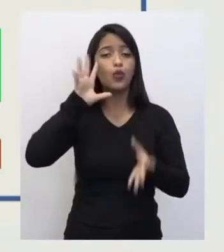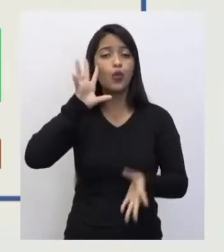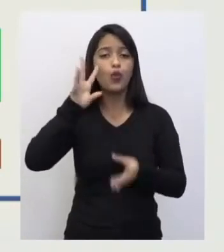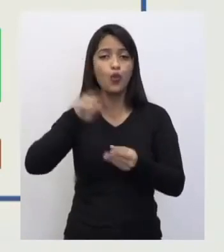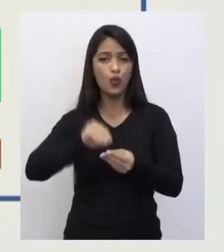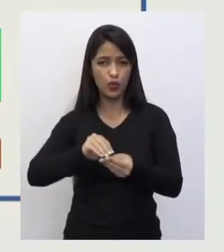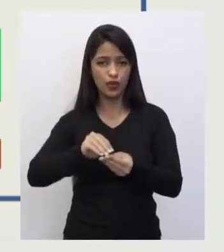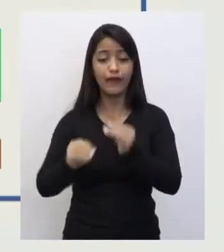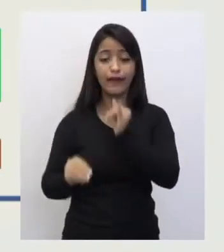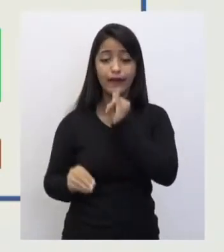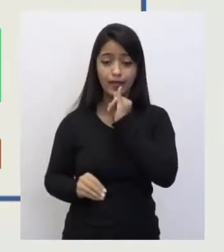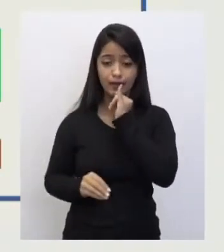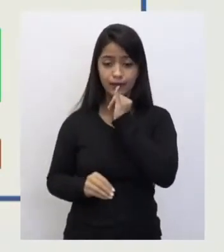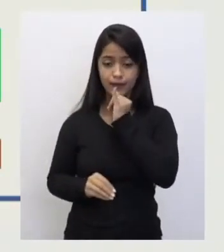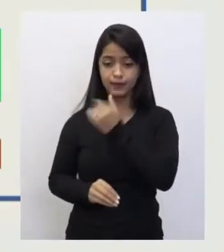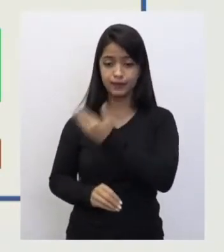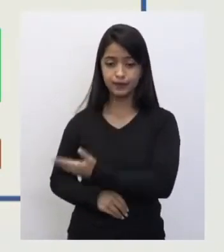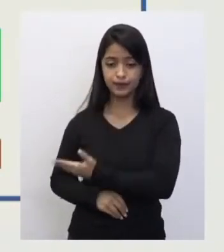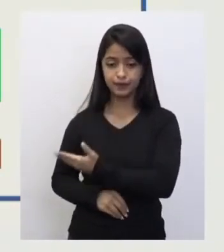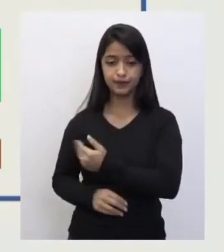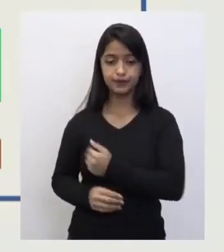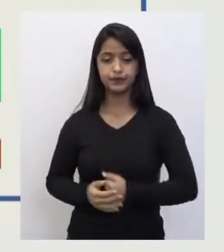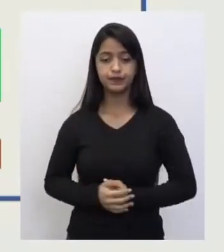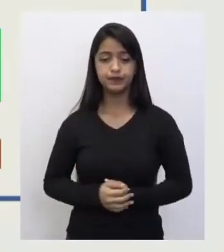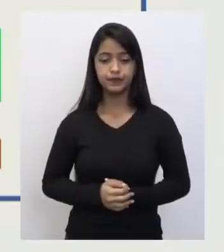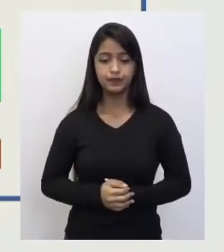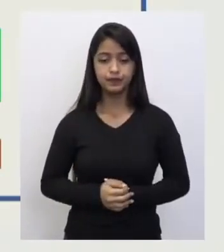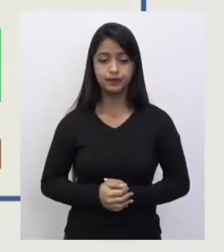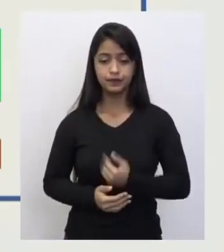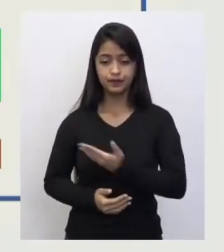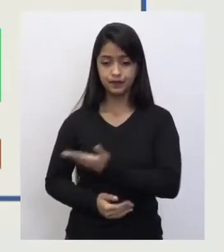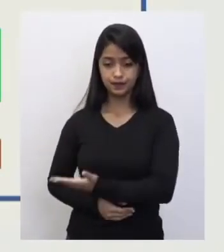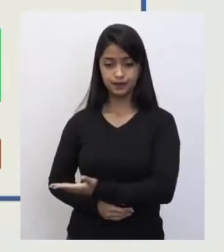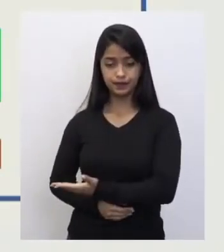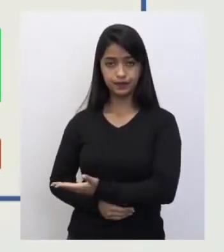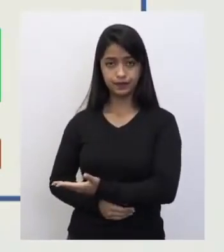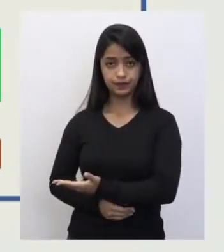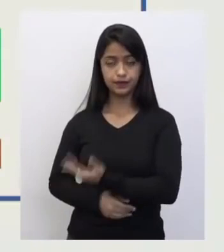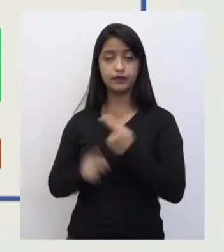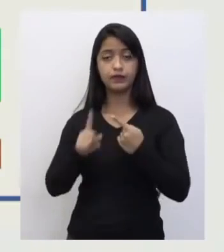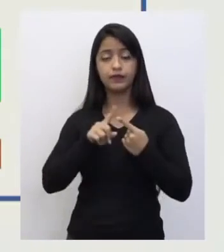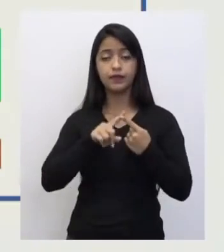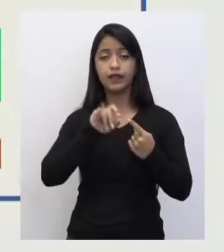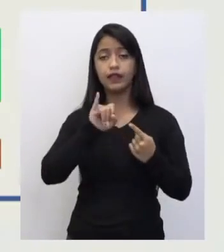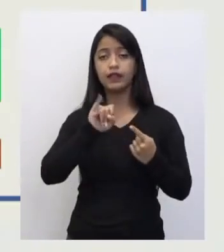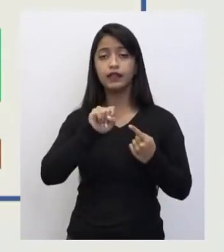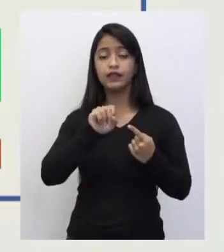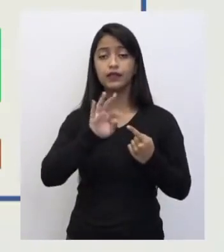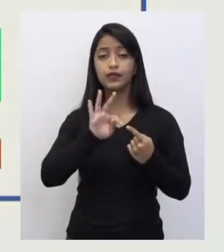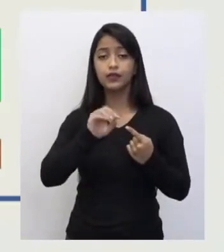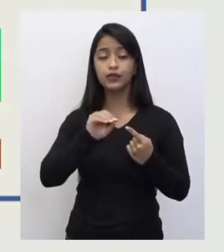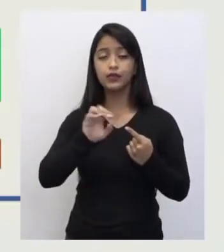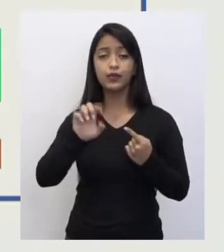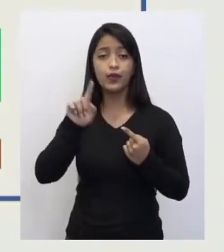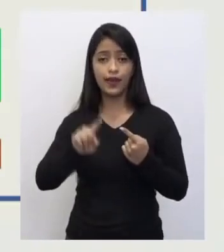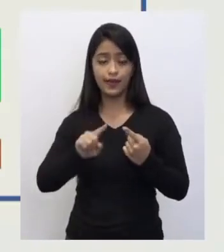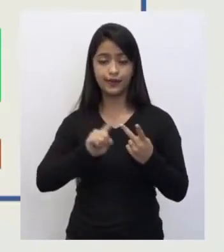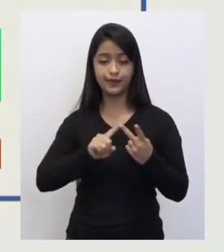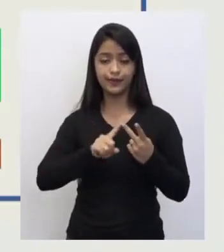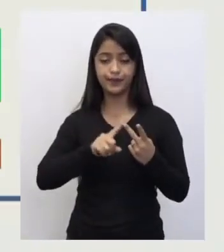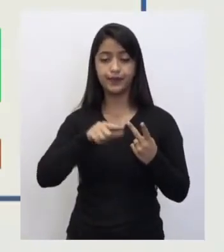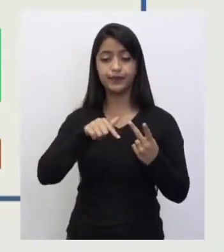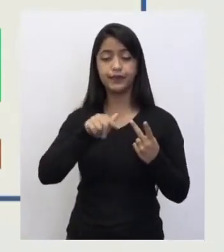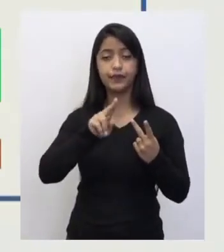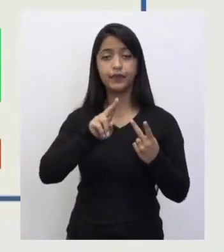alguns exemplos aí. As expressões isto é, quer dizer, isso significa